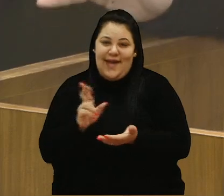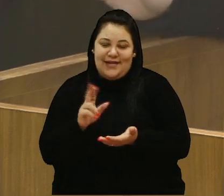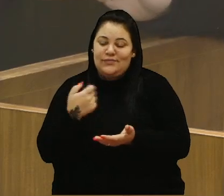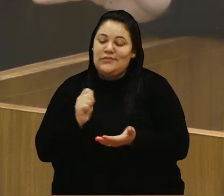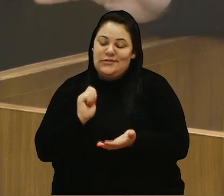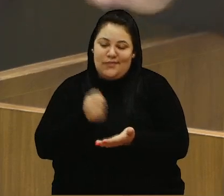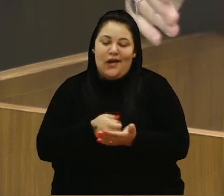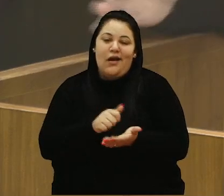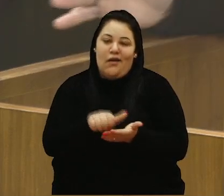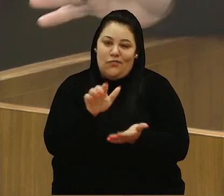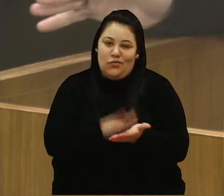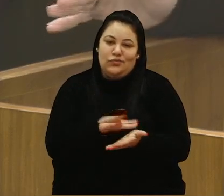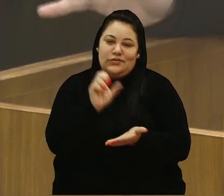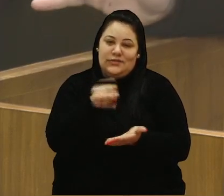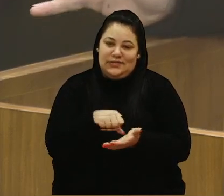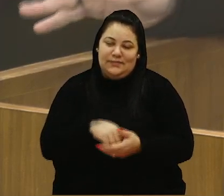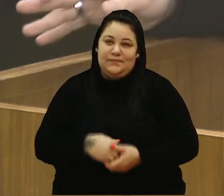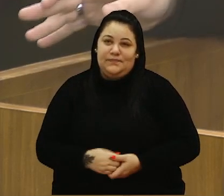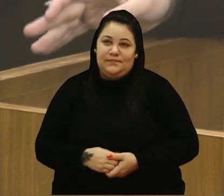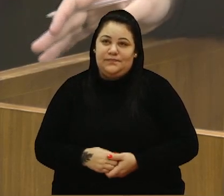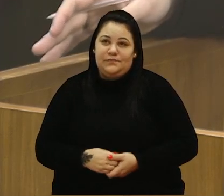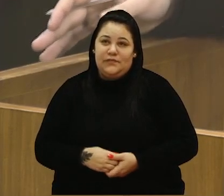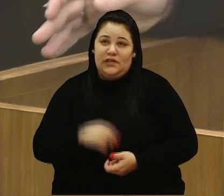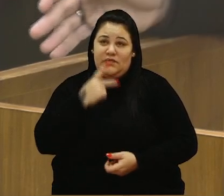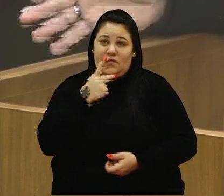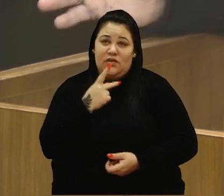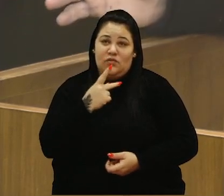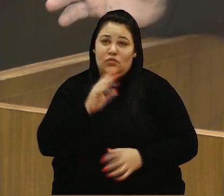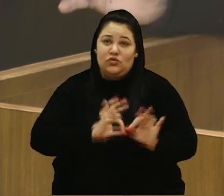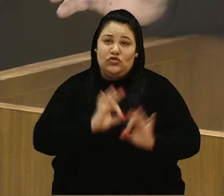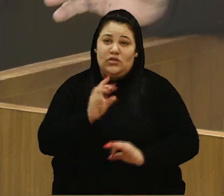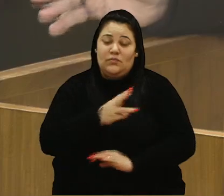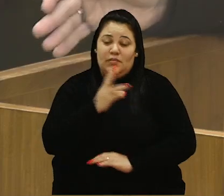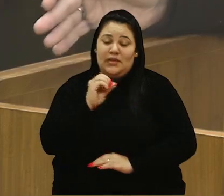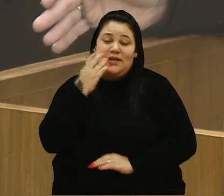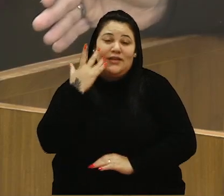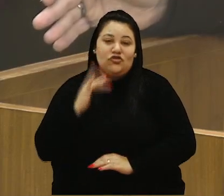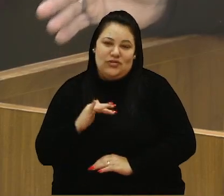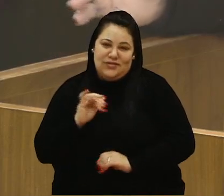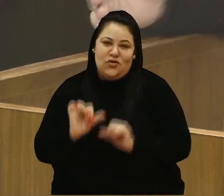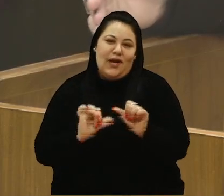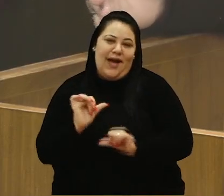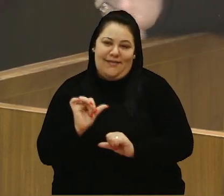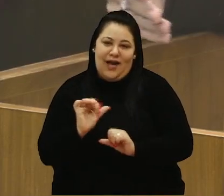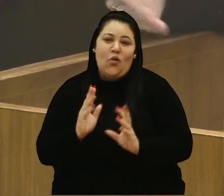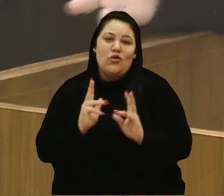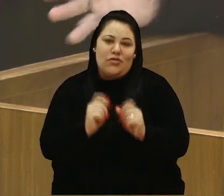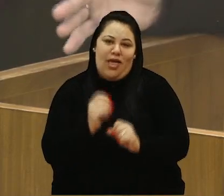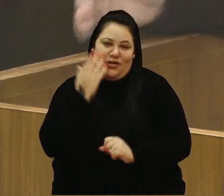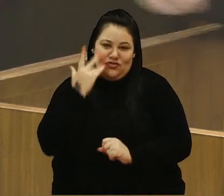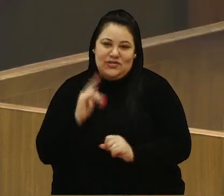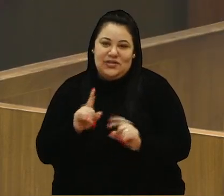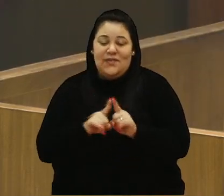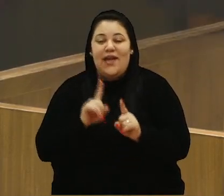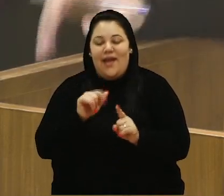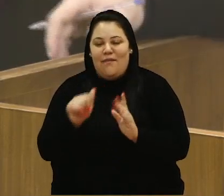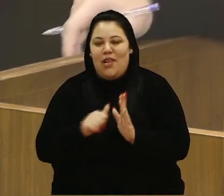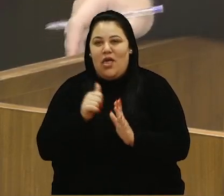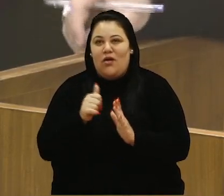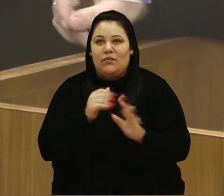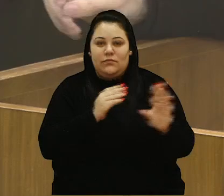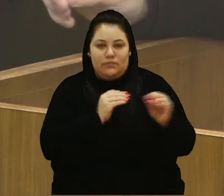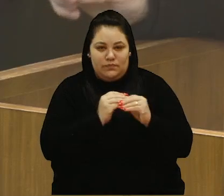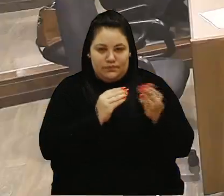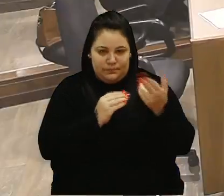pagar. E aí eu passo aqui no projeto para 30 dias. A questão do... Então isso seria muito melhor, né? A sua parte,